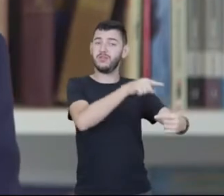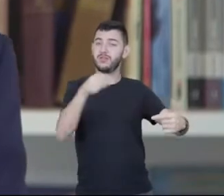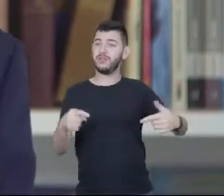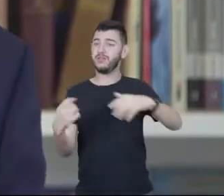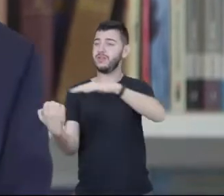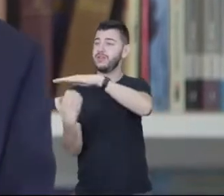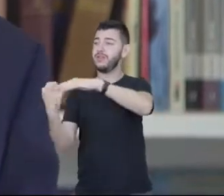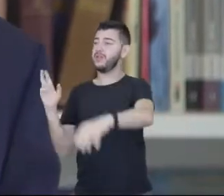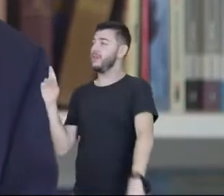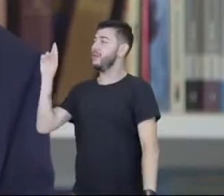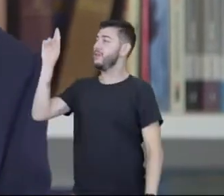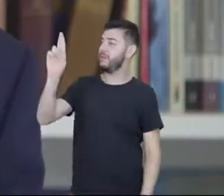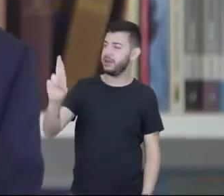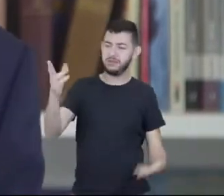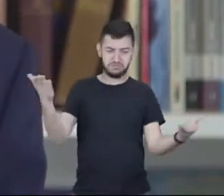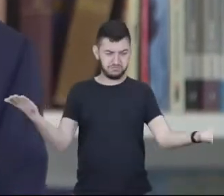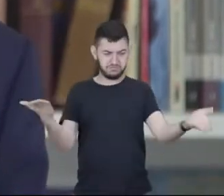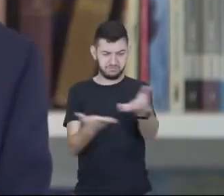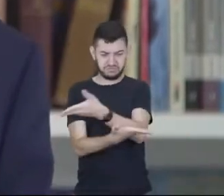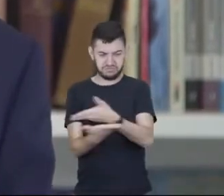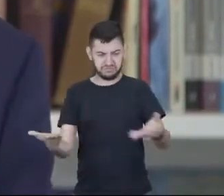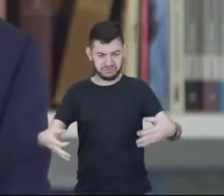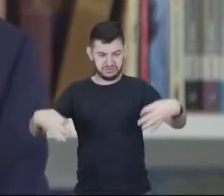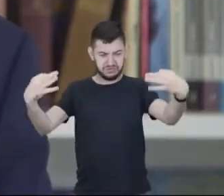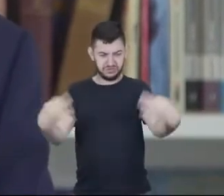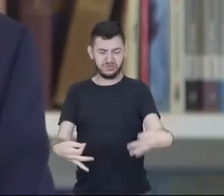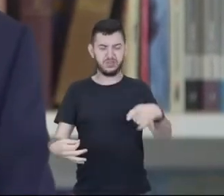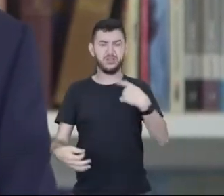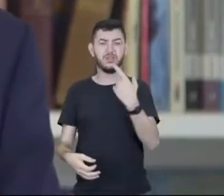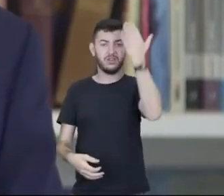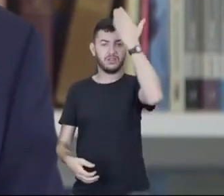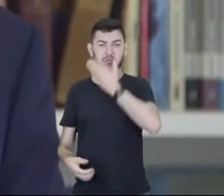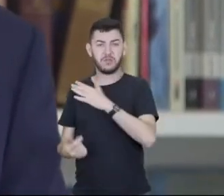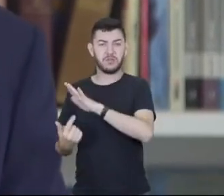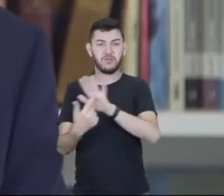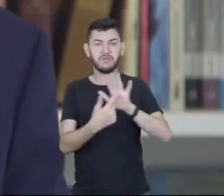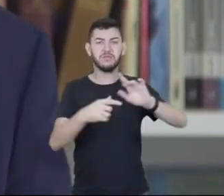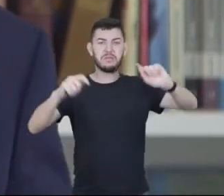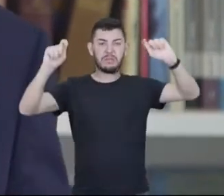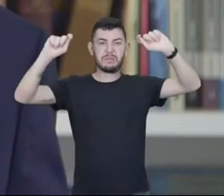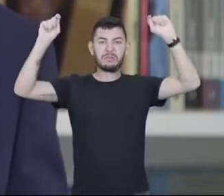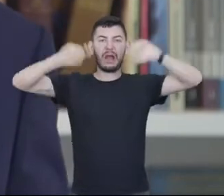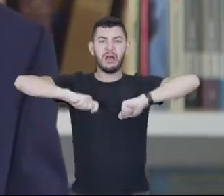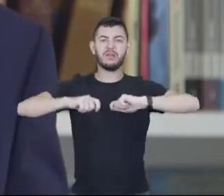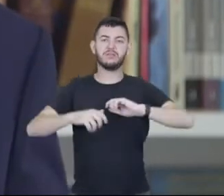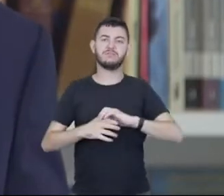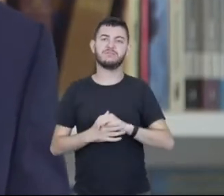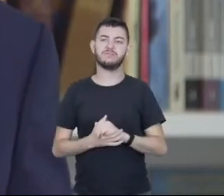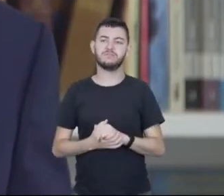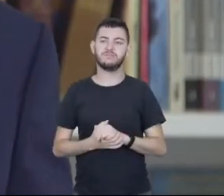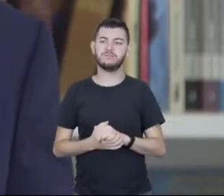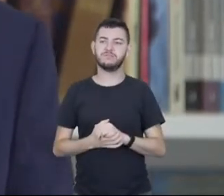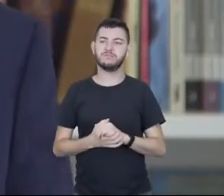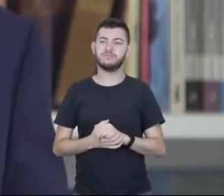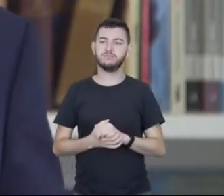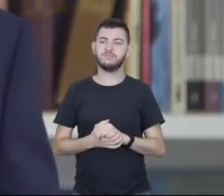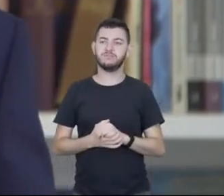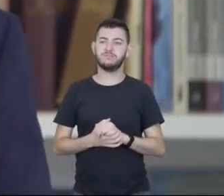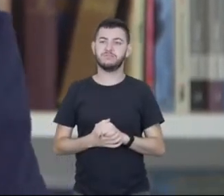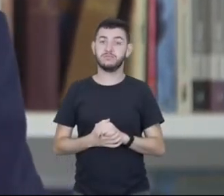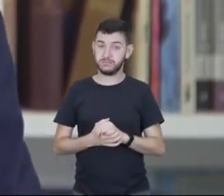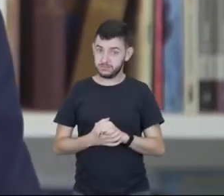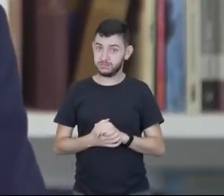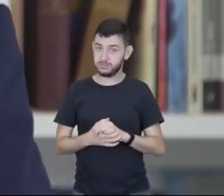mostrar que isso é possível ser feito é o desafio é grande mas